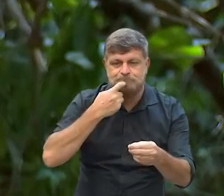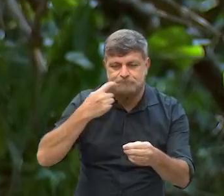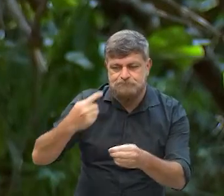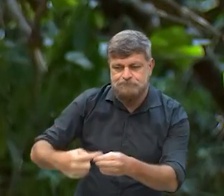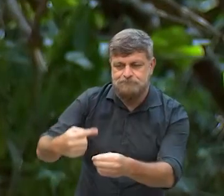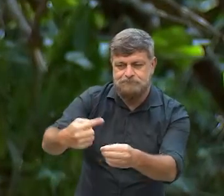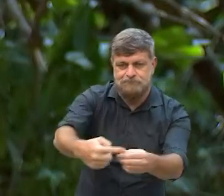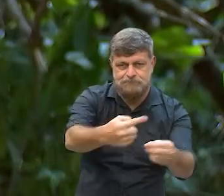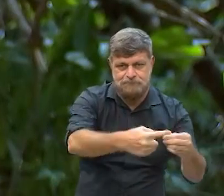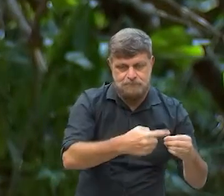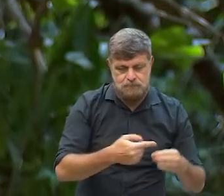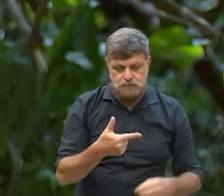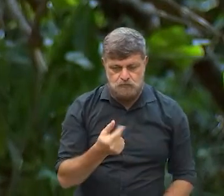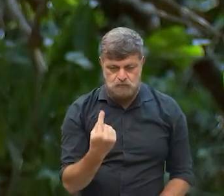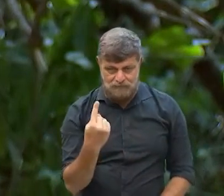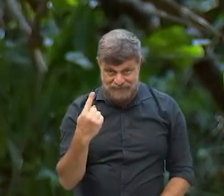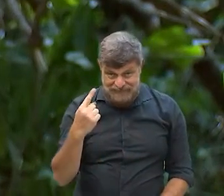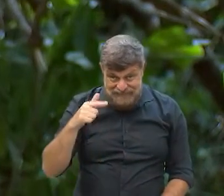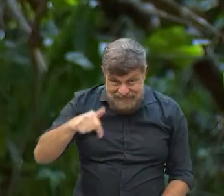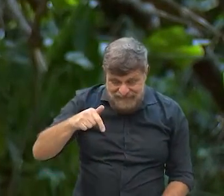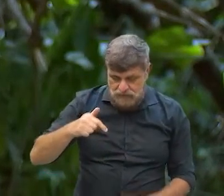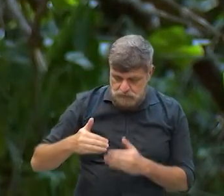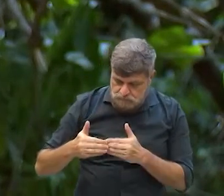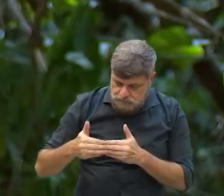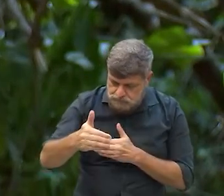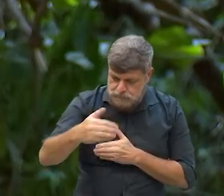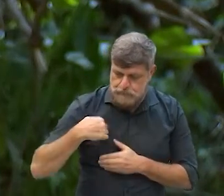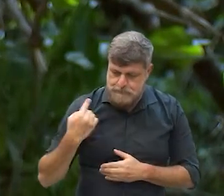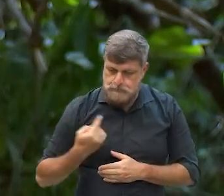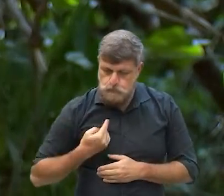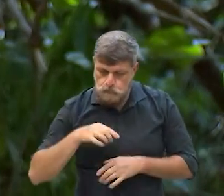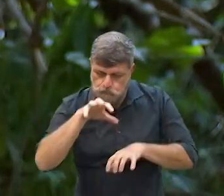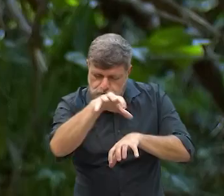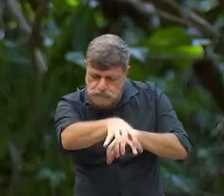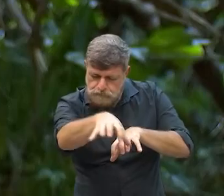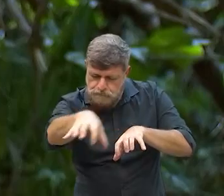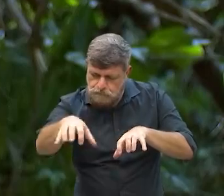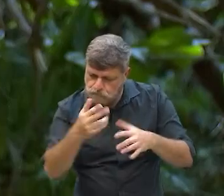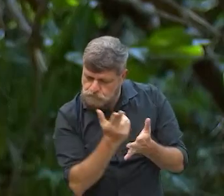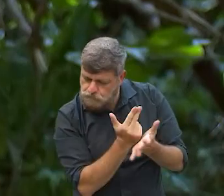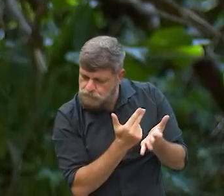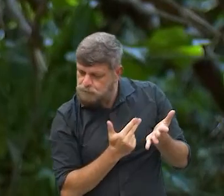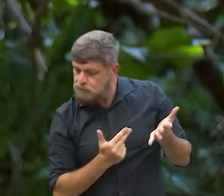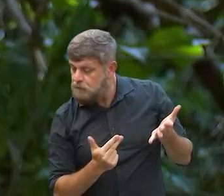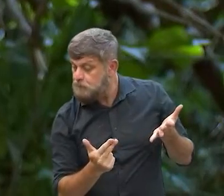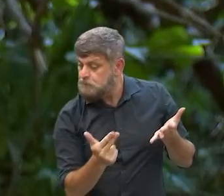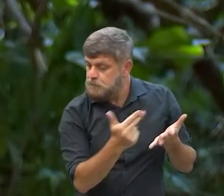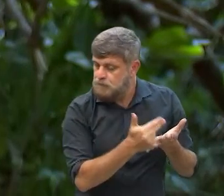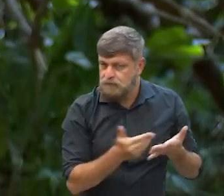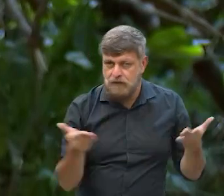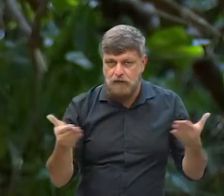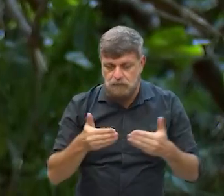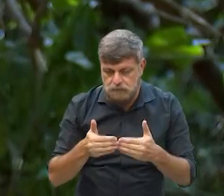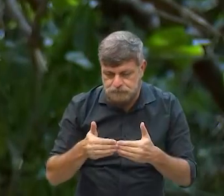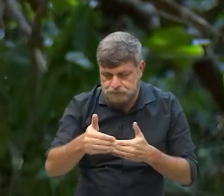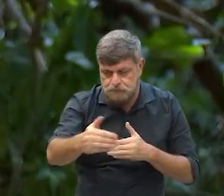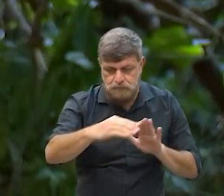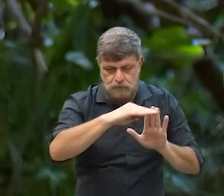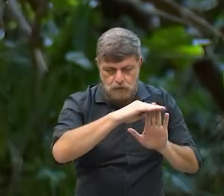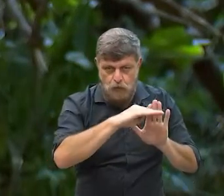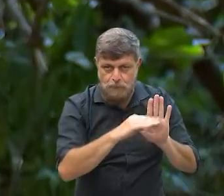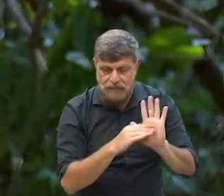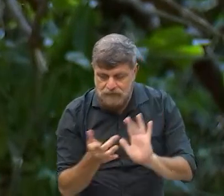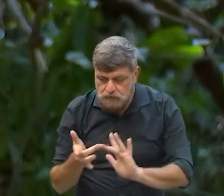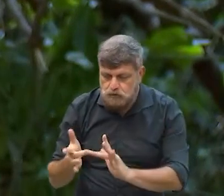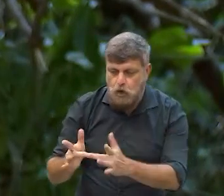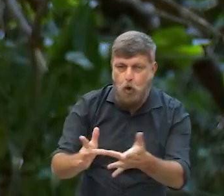desde 2017 a gente vem trabalhando nisso, a gente desenhou essa área de conectividade. E agora a gente está lançando o plano de